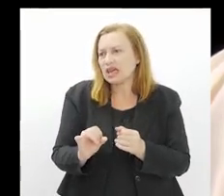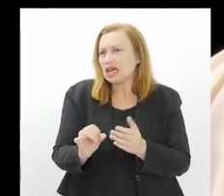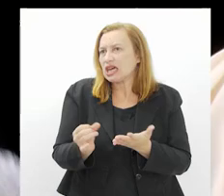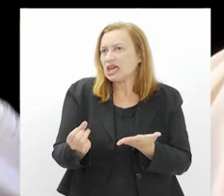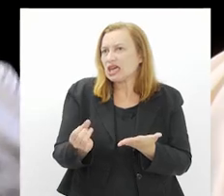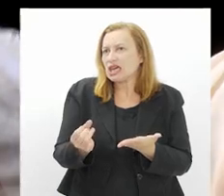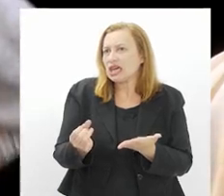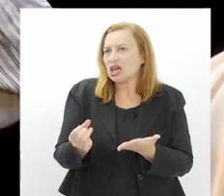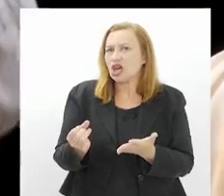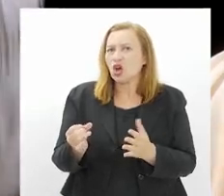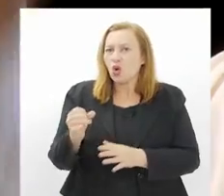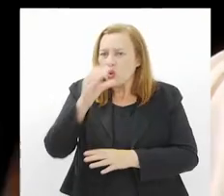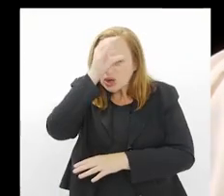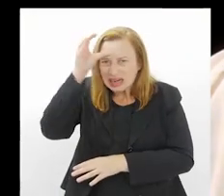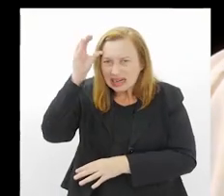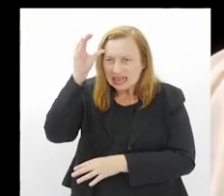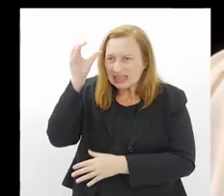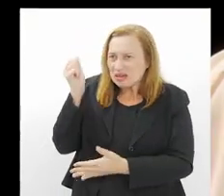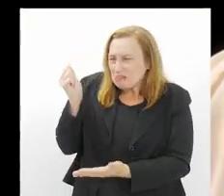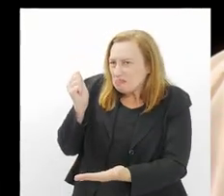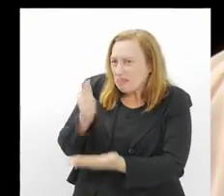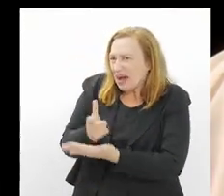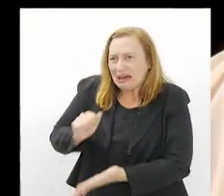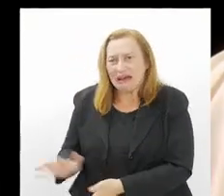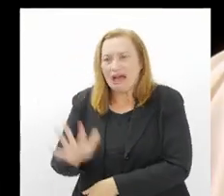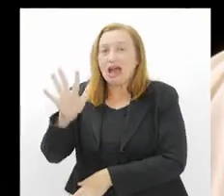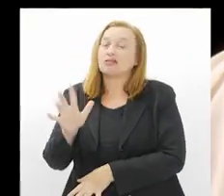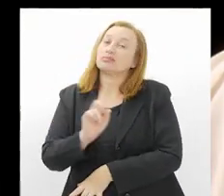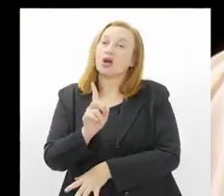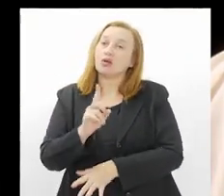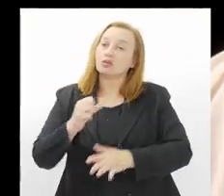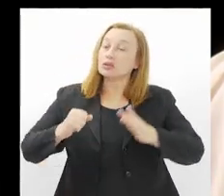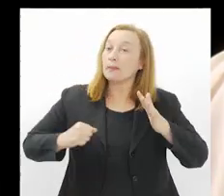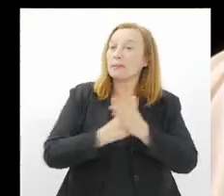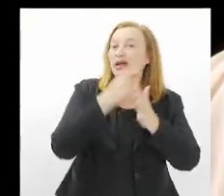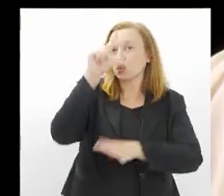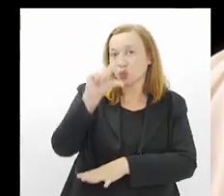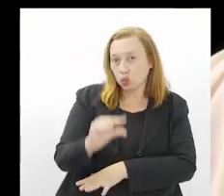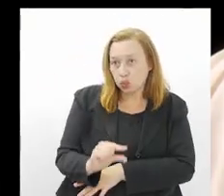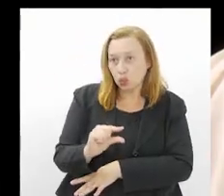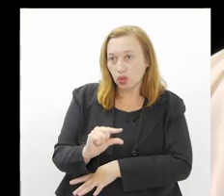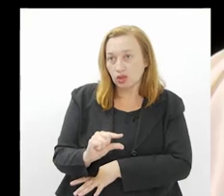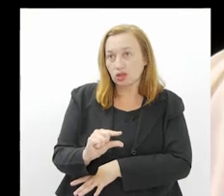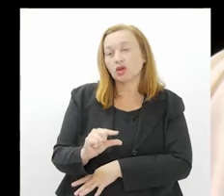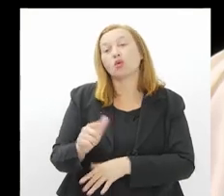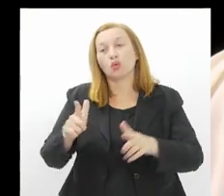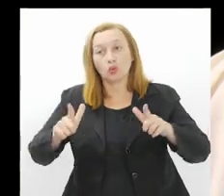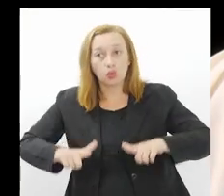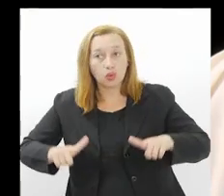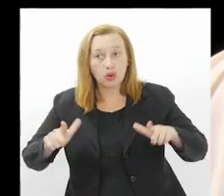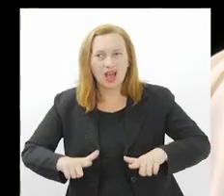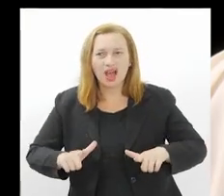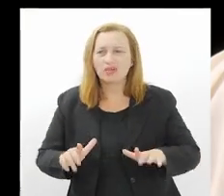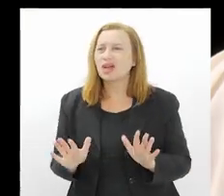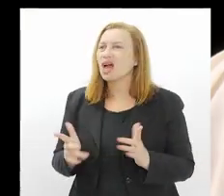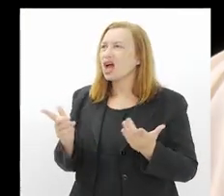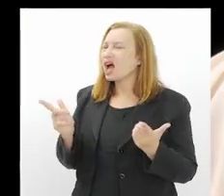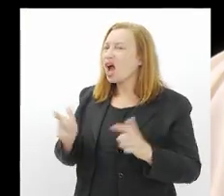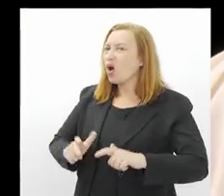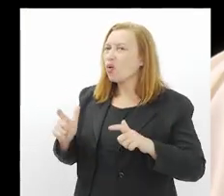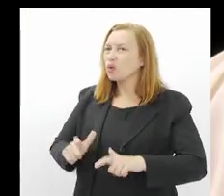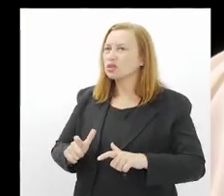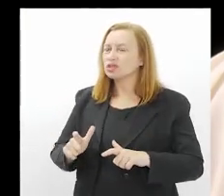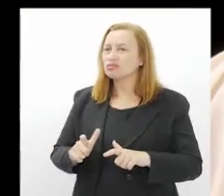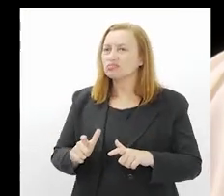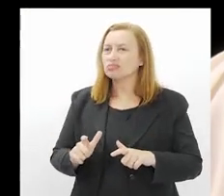e aumentar a conta do consumidor. Né? Então, e também de uma forma que impacte menos, né, o